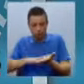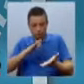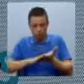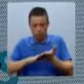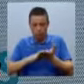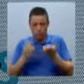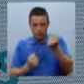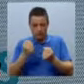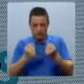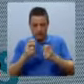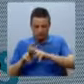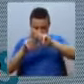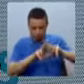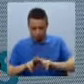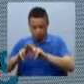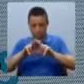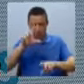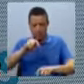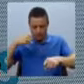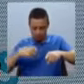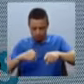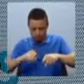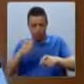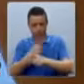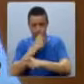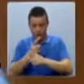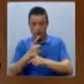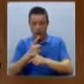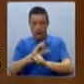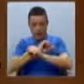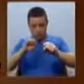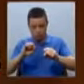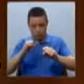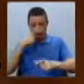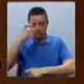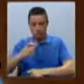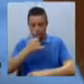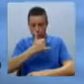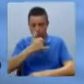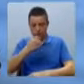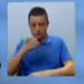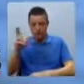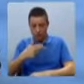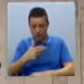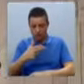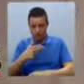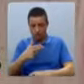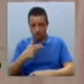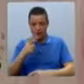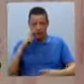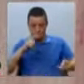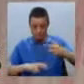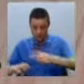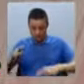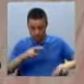reparação automóvel e reparação de motociclos é possível a cada contribuinte obter um máximo de 250 € de benefício fiscal com esta